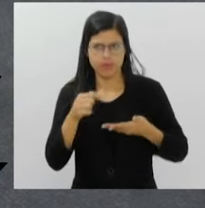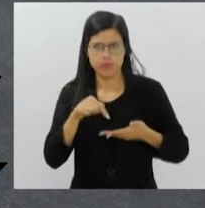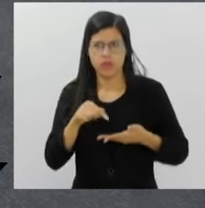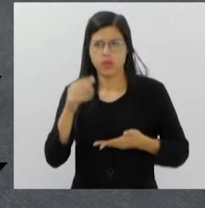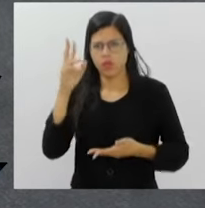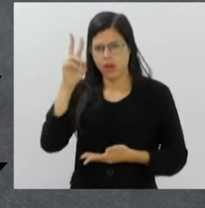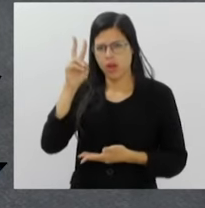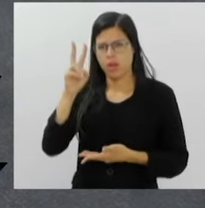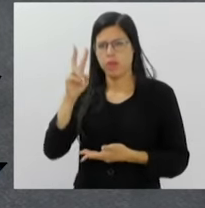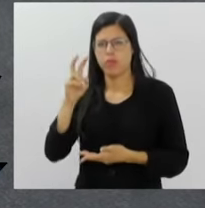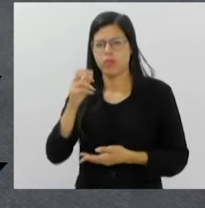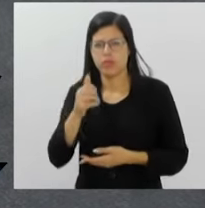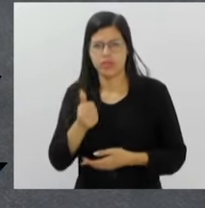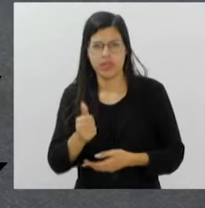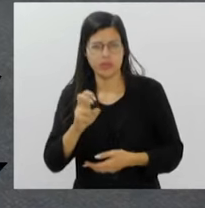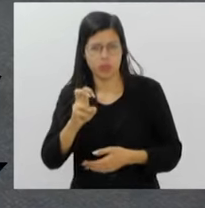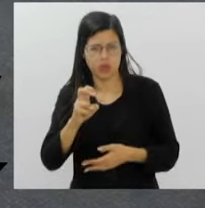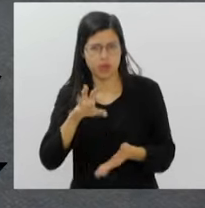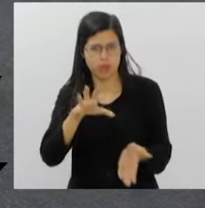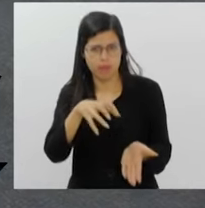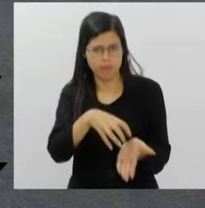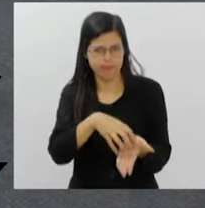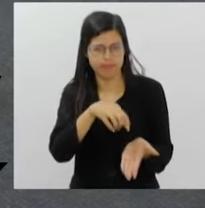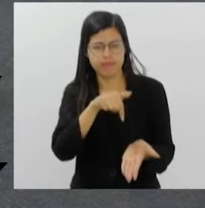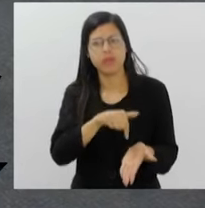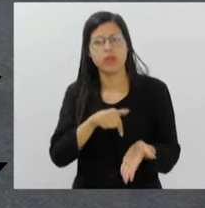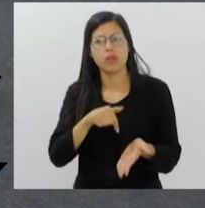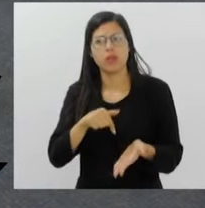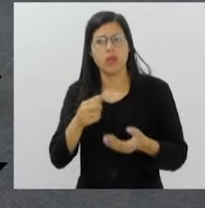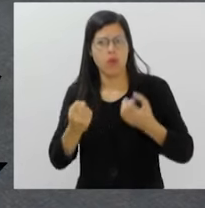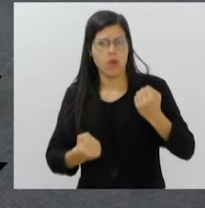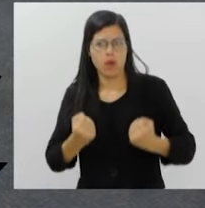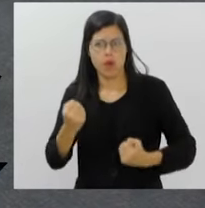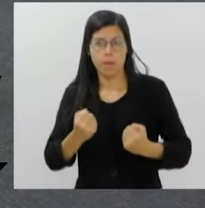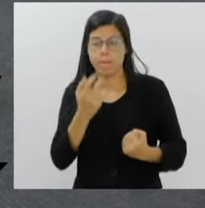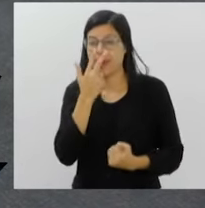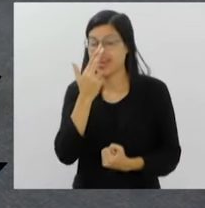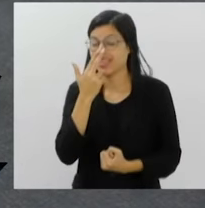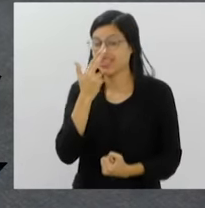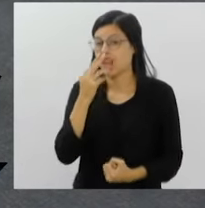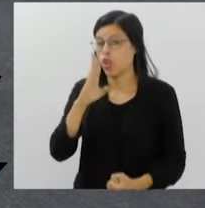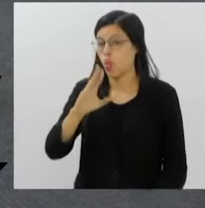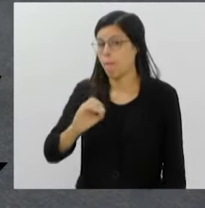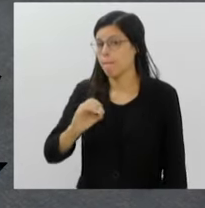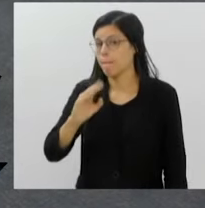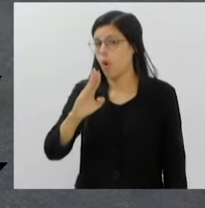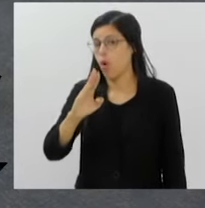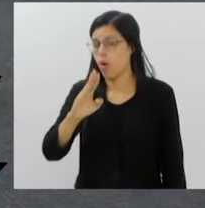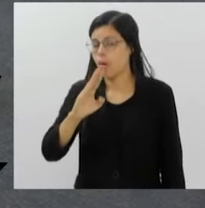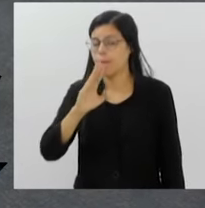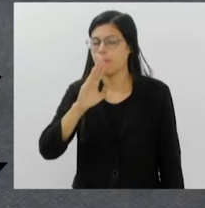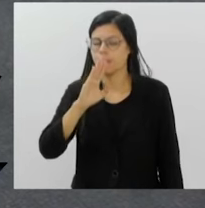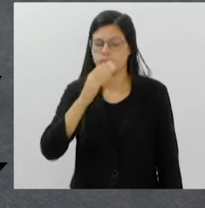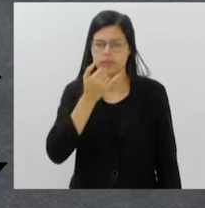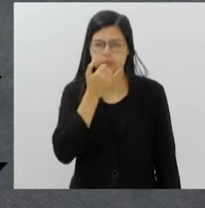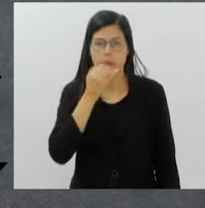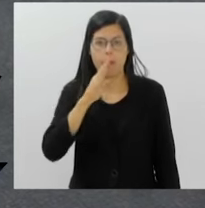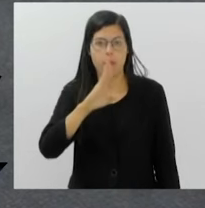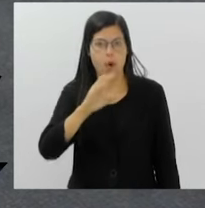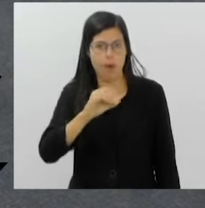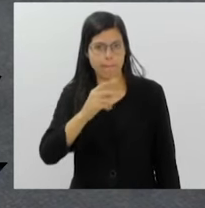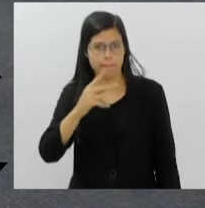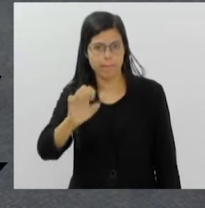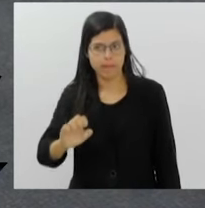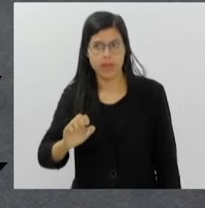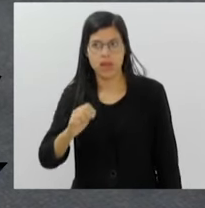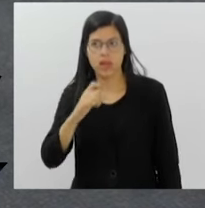15º Batalhão, eu estava com uma viatura parecida com a do BOP. E eu escutava eles falando, ó, meu irmão, recua, que